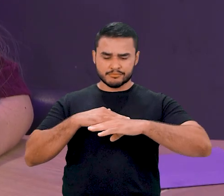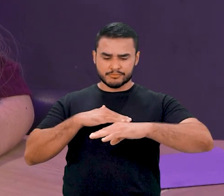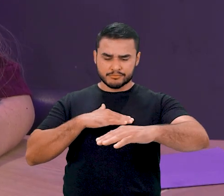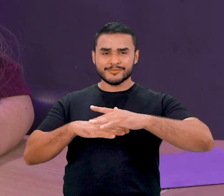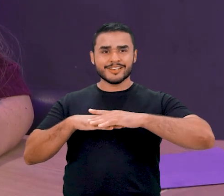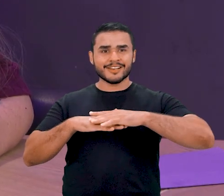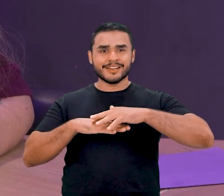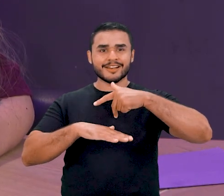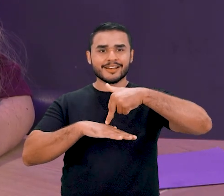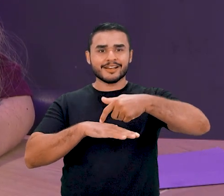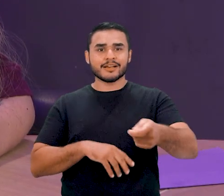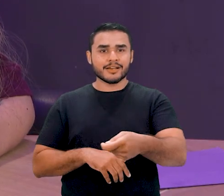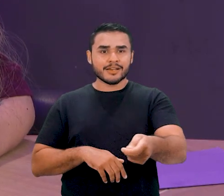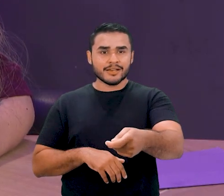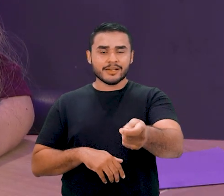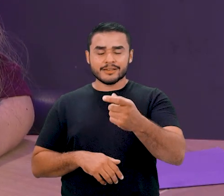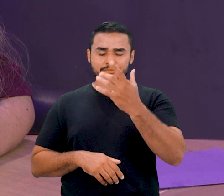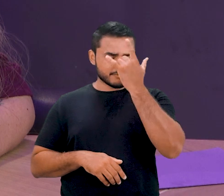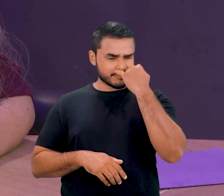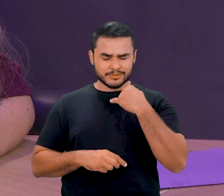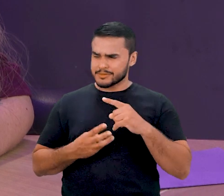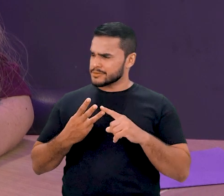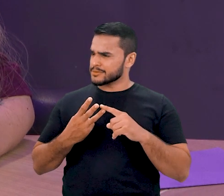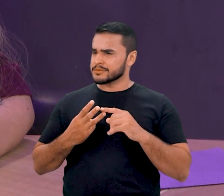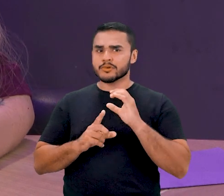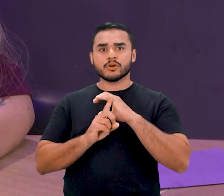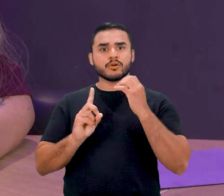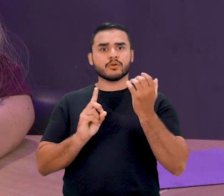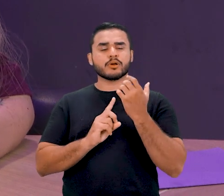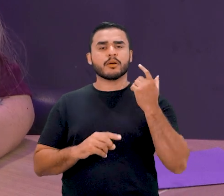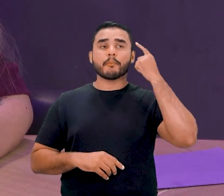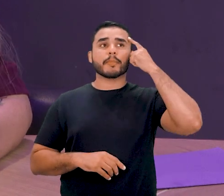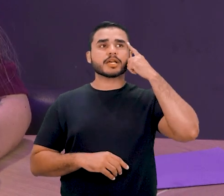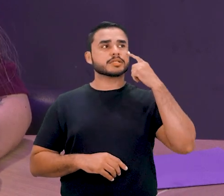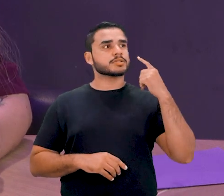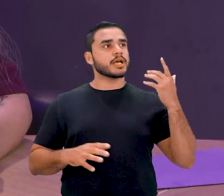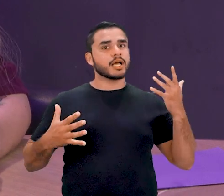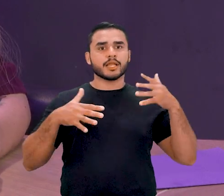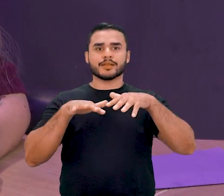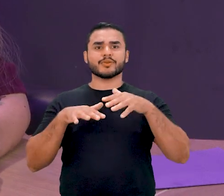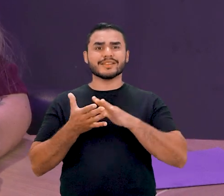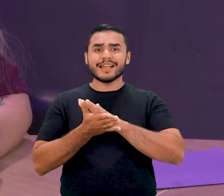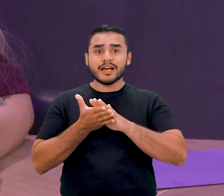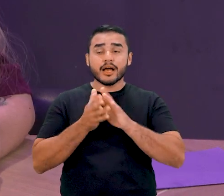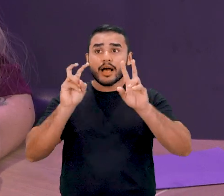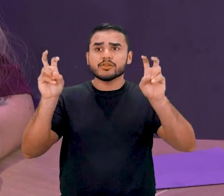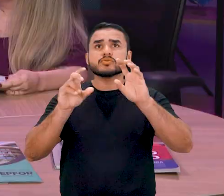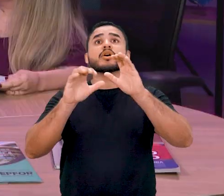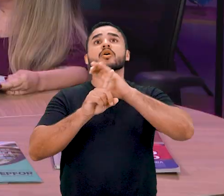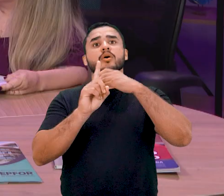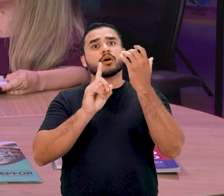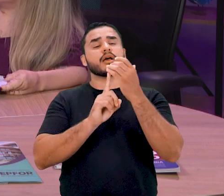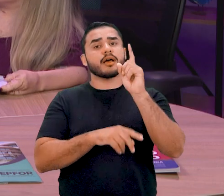guiado. Incrível como antigamente as pessoas realmente achavam que a gente não era capaz mesmo. Quando a gente fala capacitista, é exatamente isso,